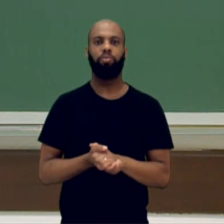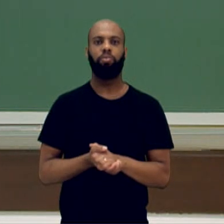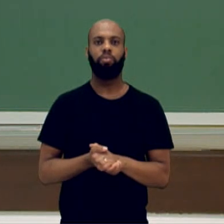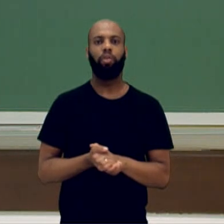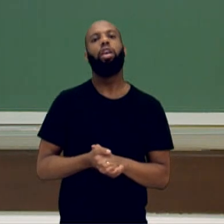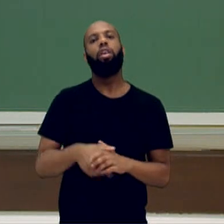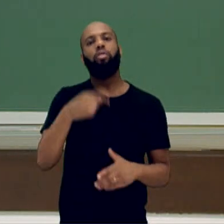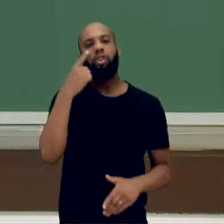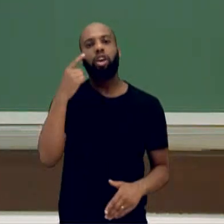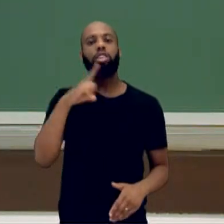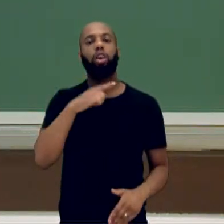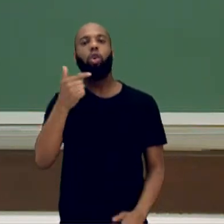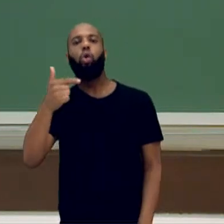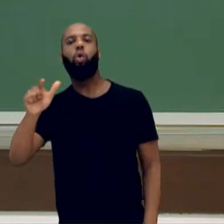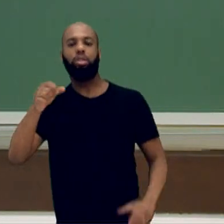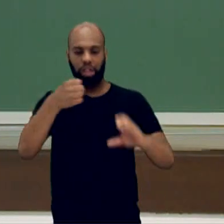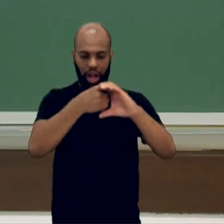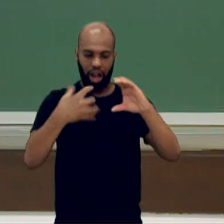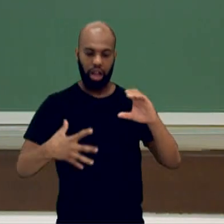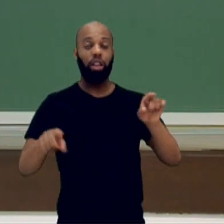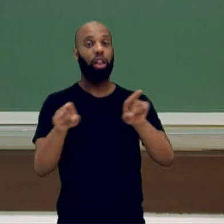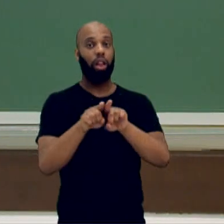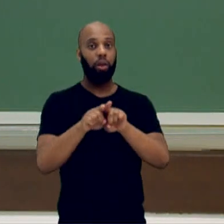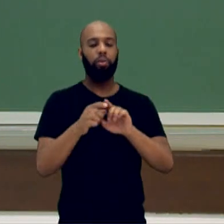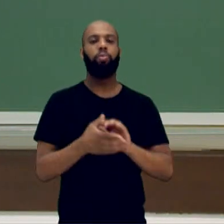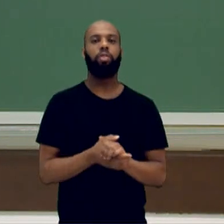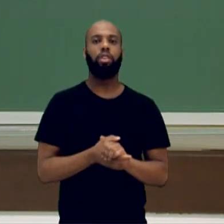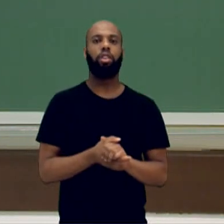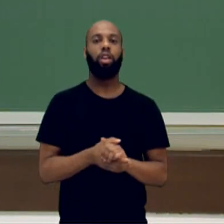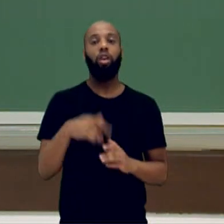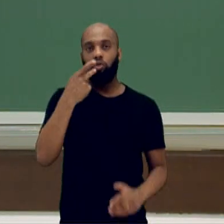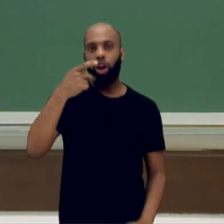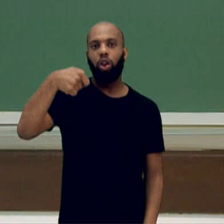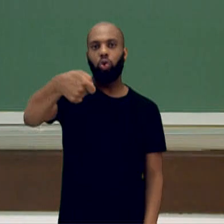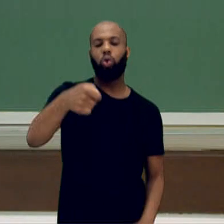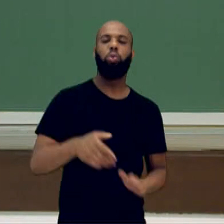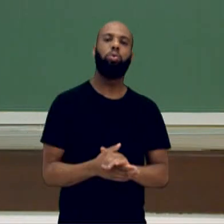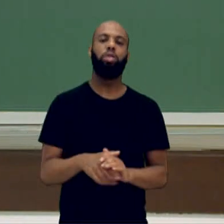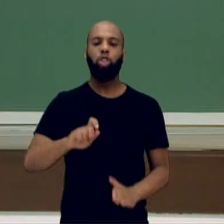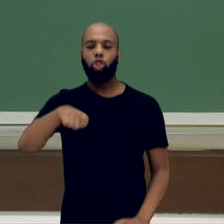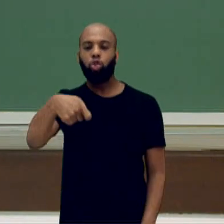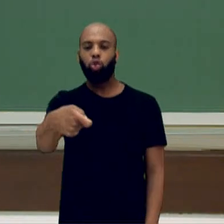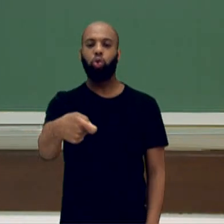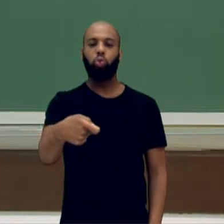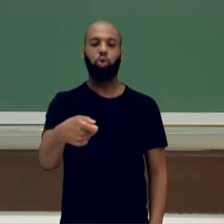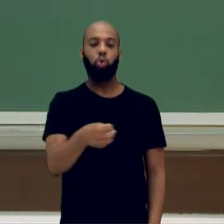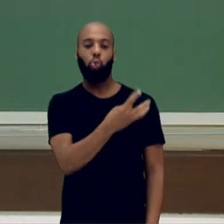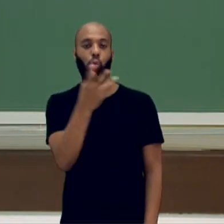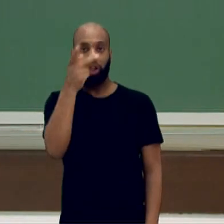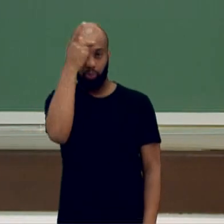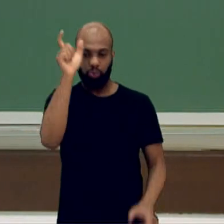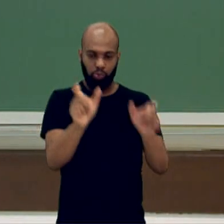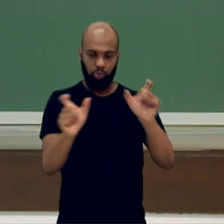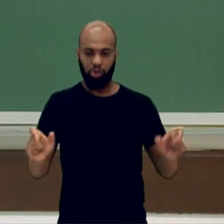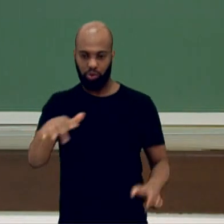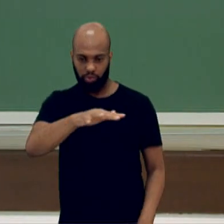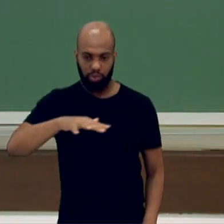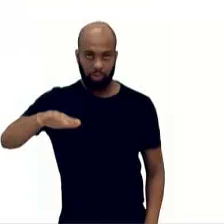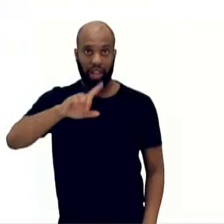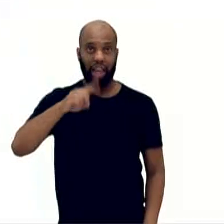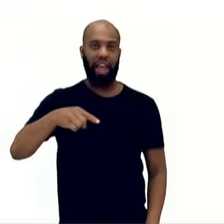E aí nós temos outra característica, quando eu falo de concentração urbana, que são as